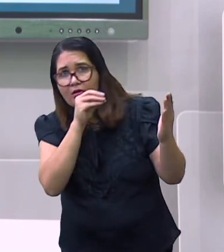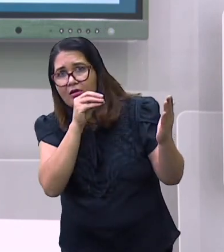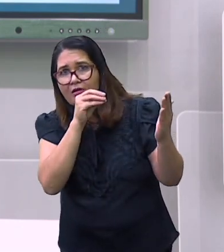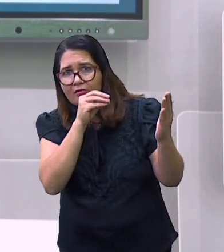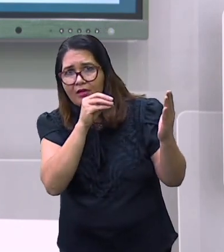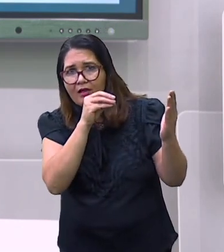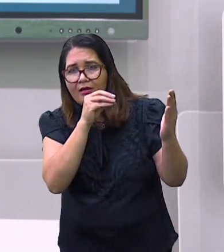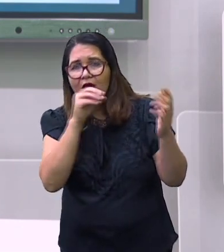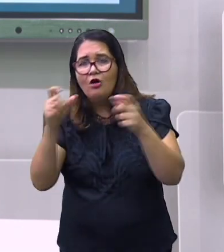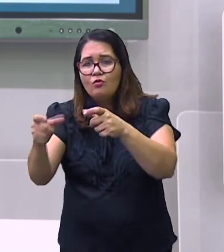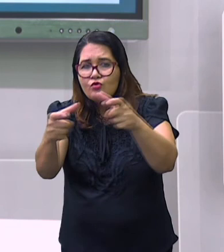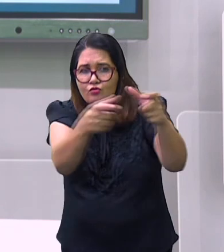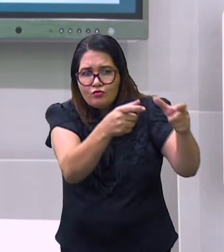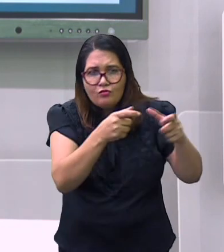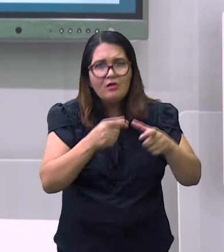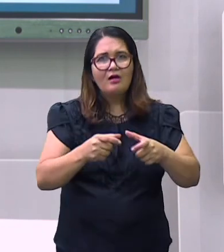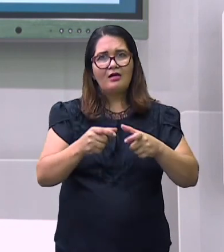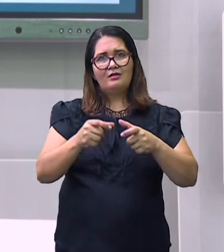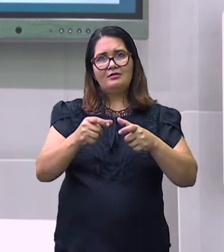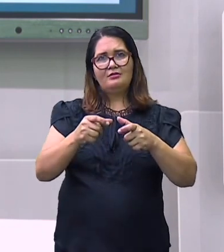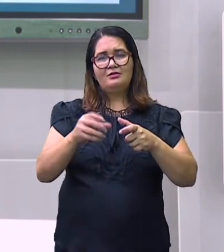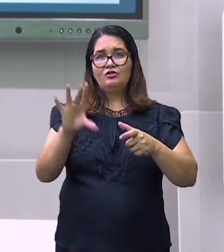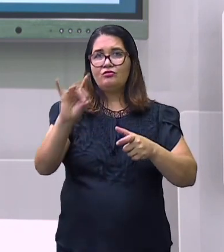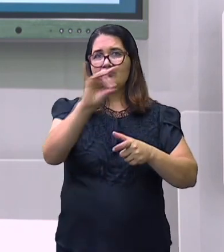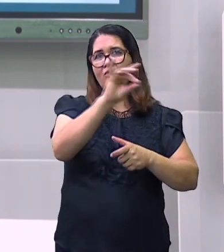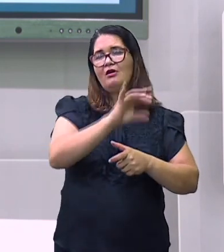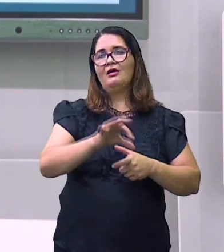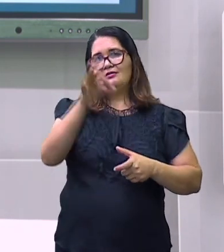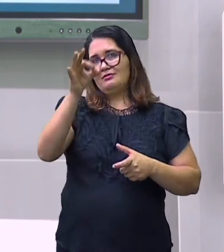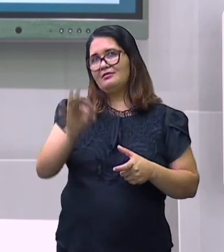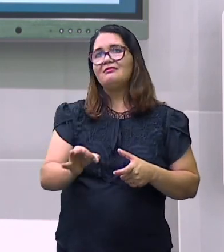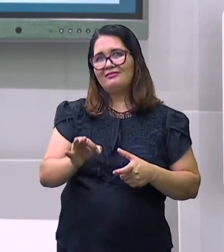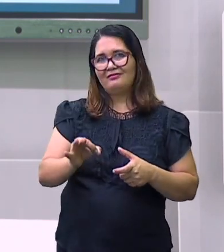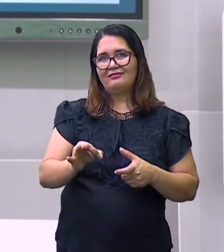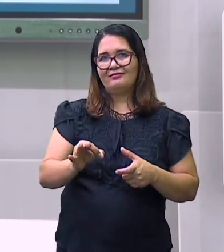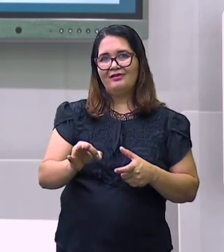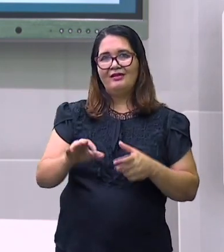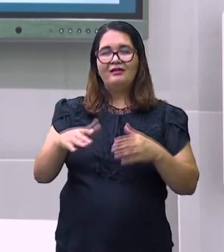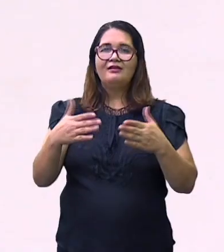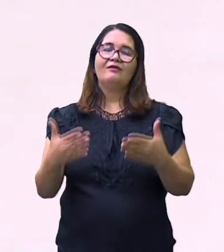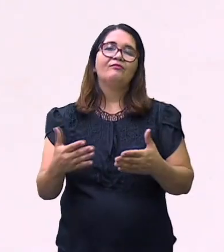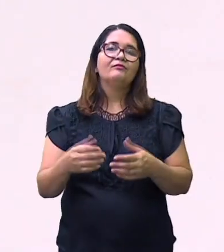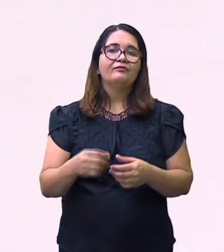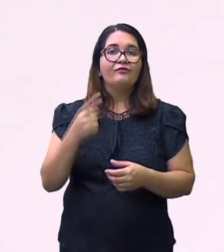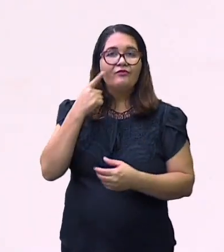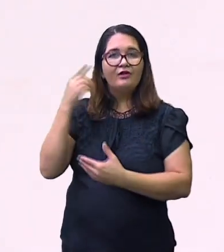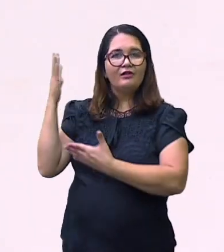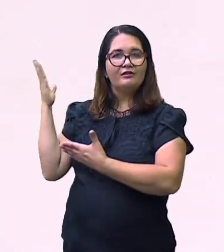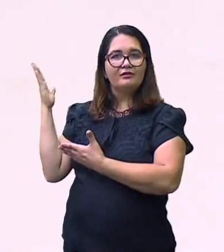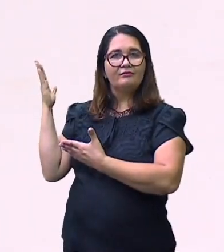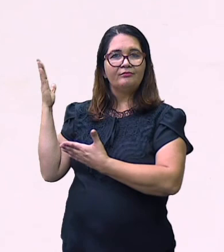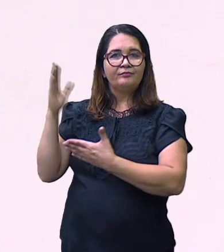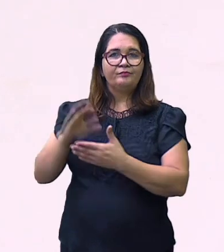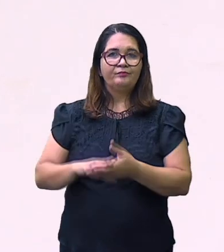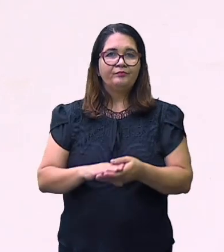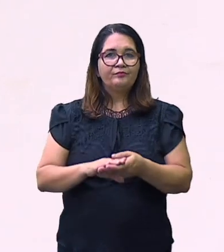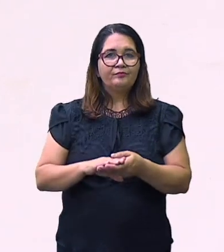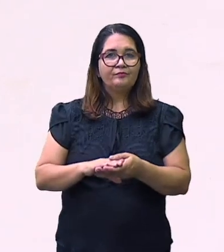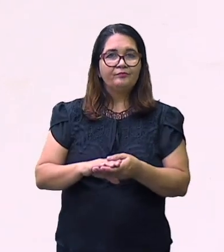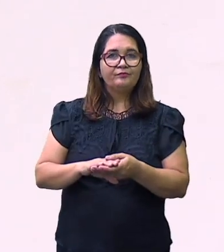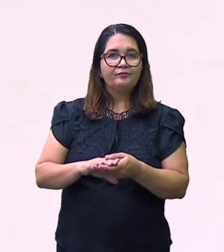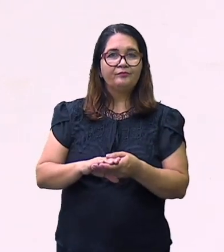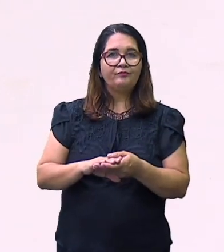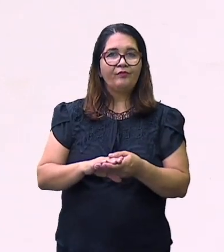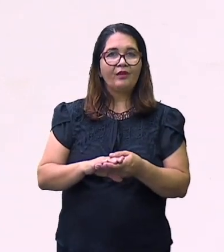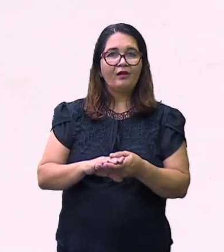vamos colocar um próximo ao outro. Um deitadinho e o outro